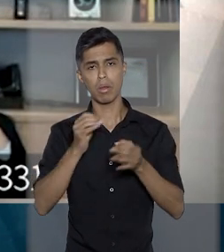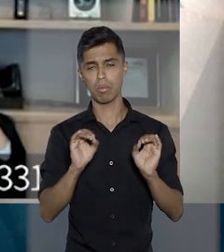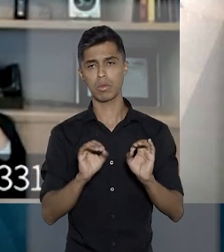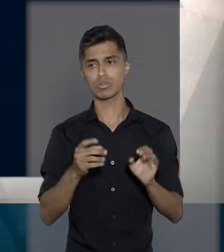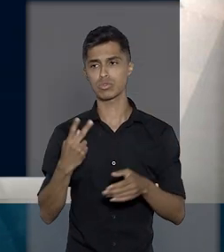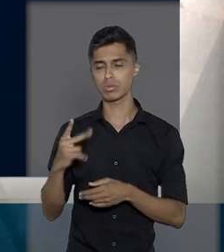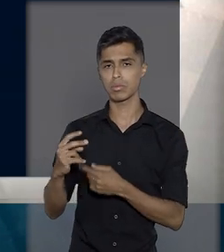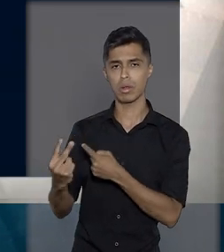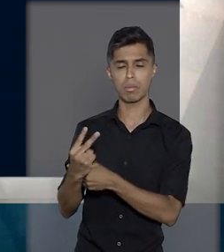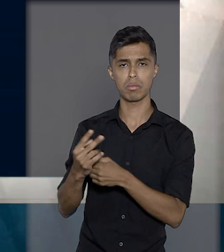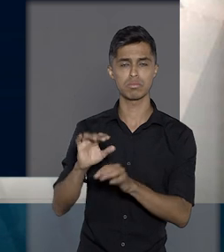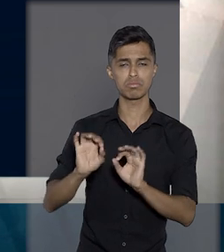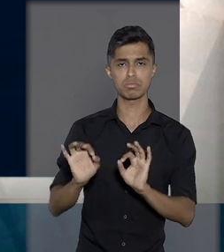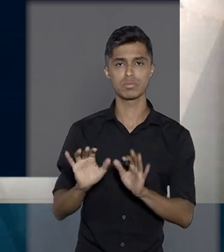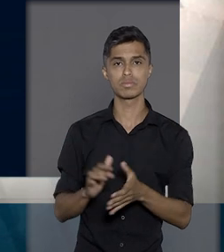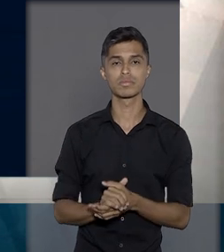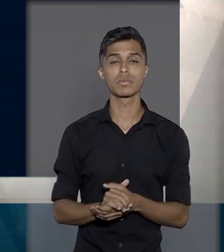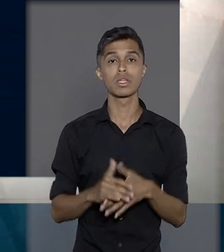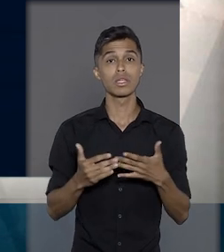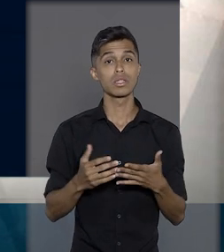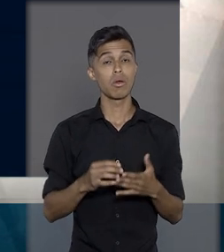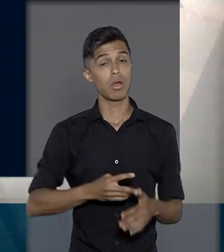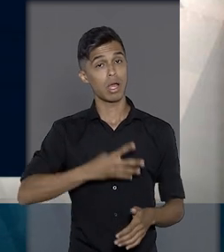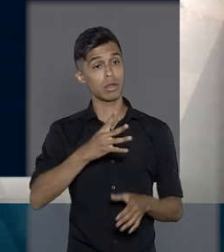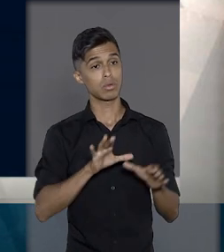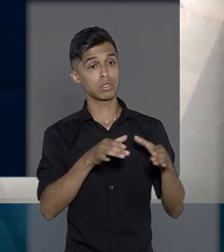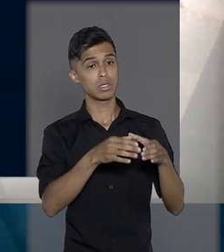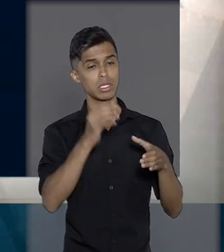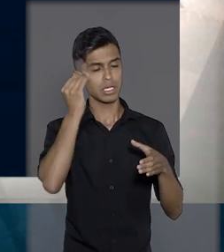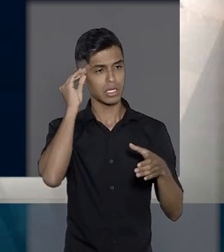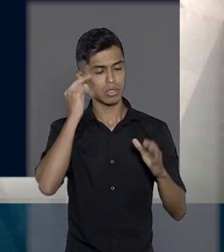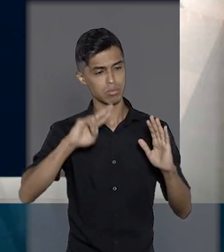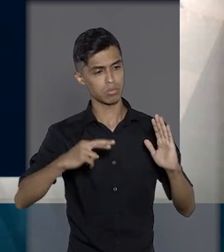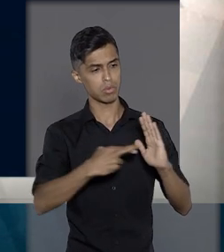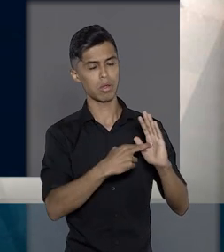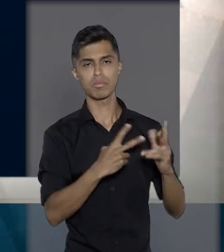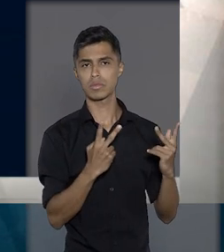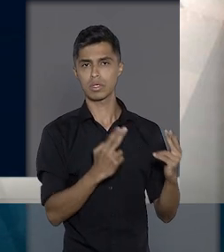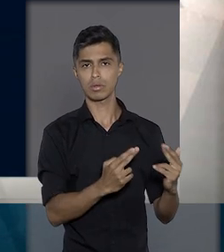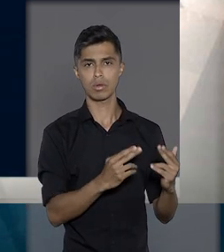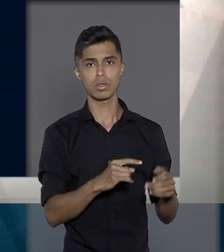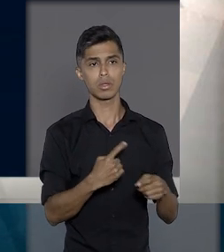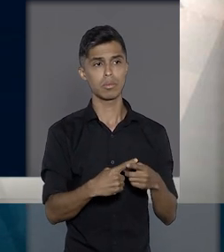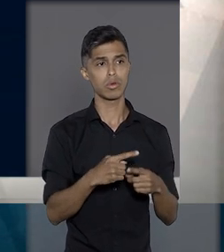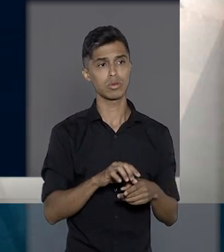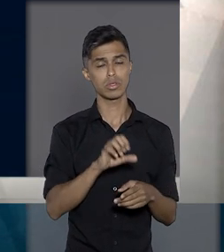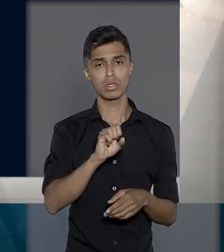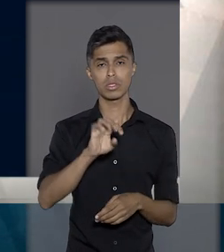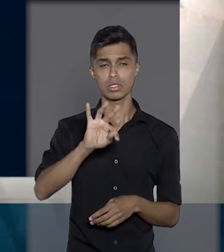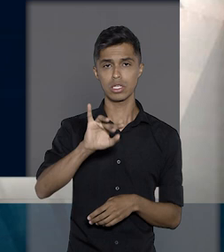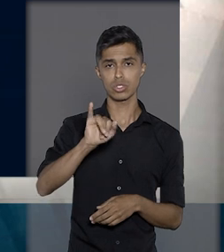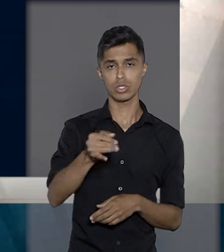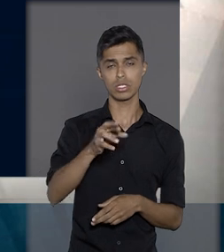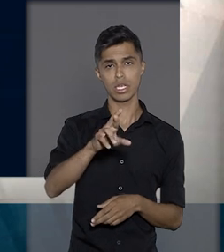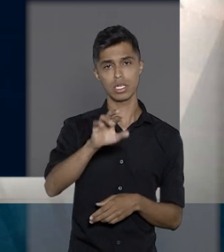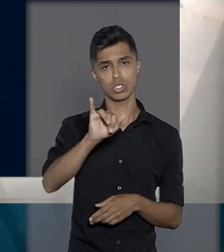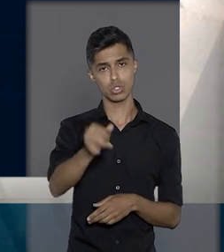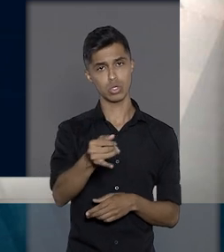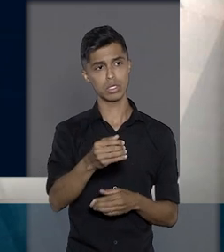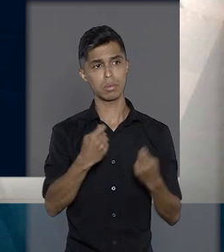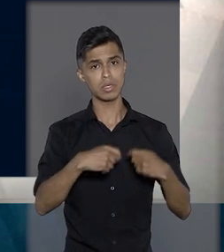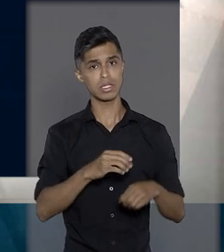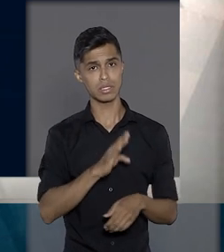apresentados a quarta turma então acompanhou o entendimento do relator em relação a omissão do TJRJ